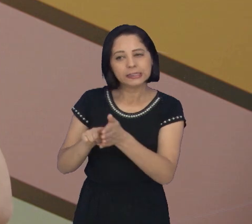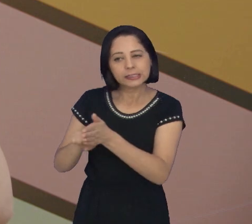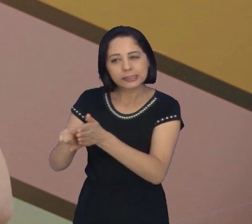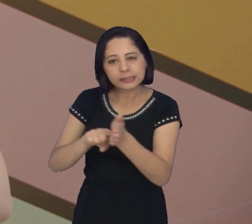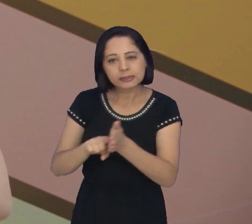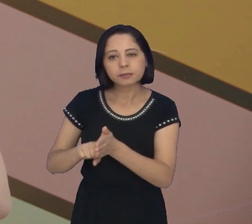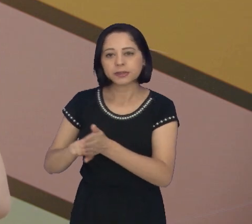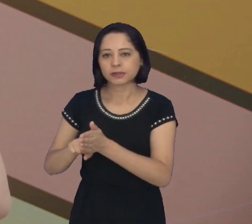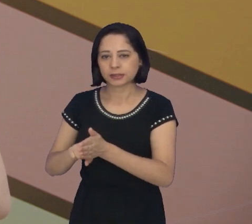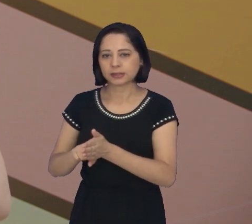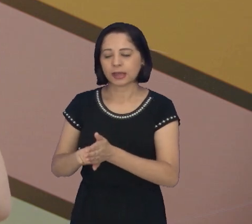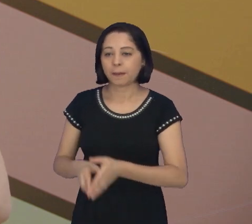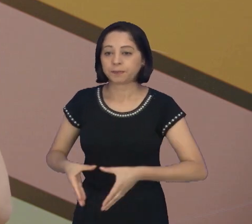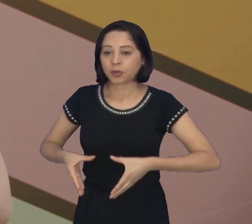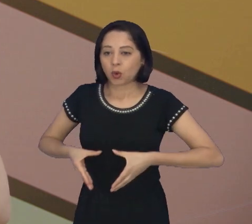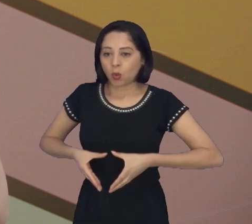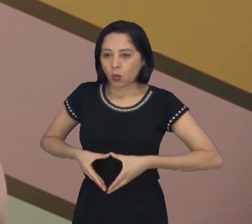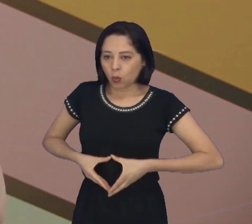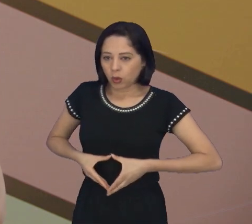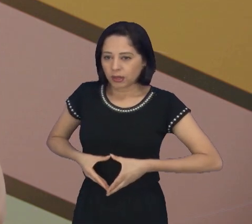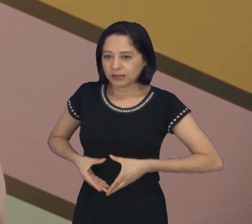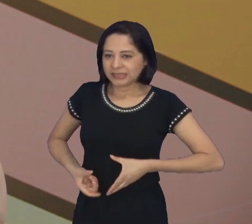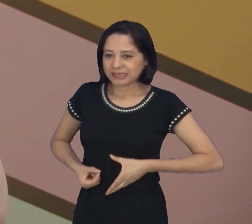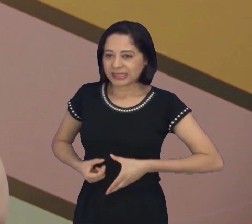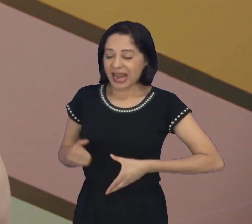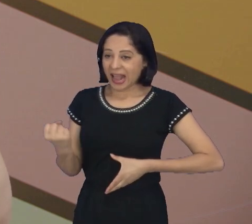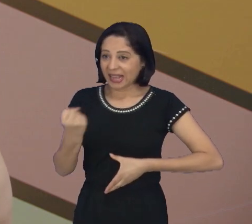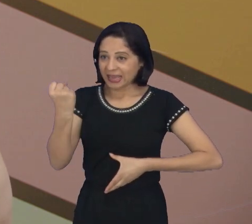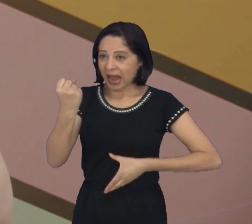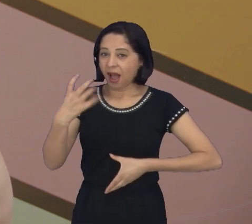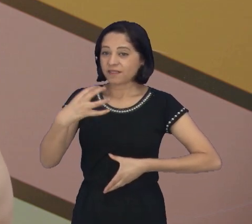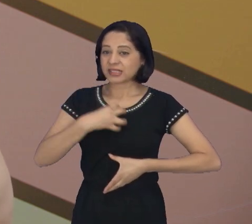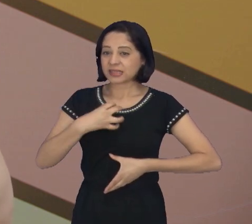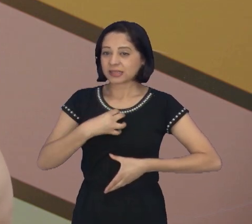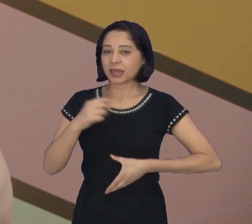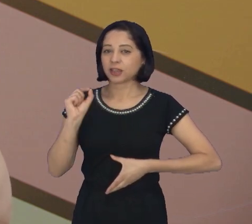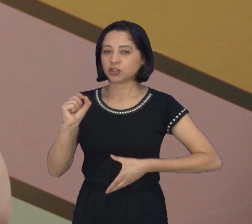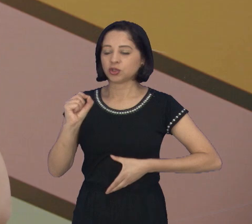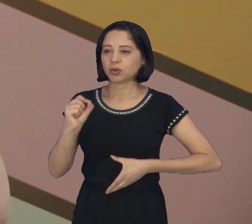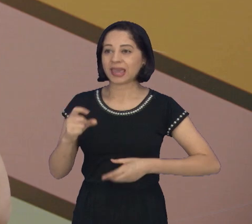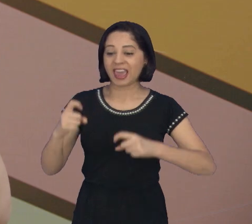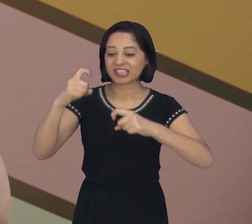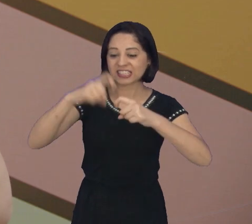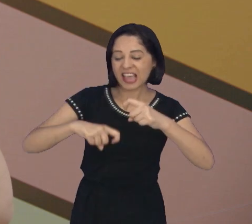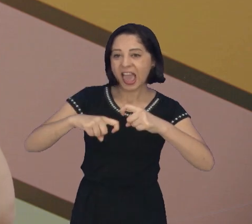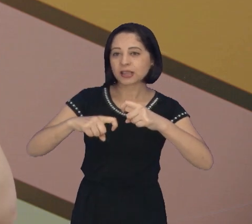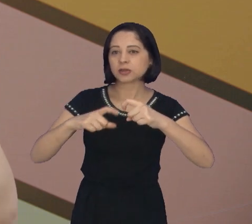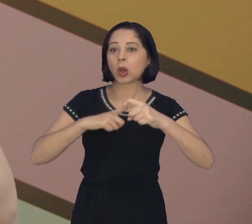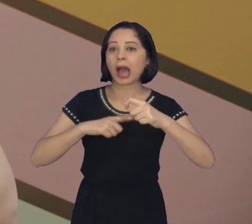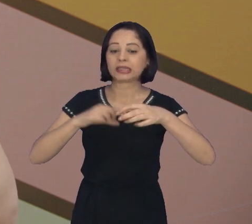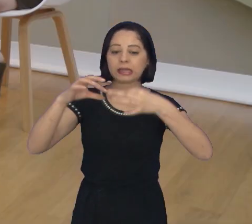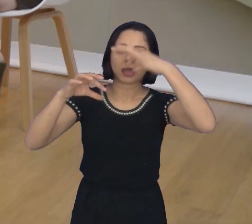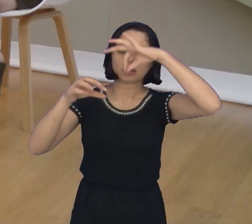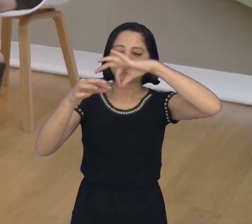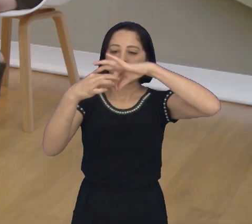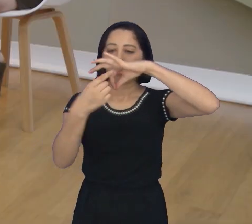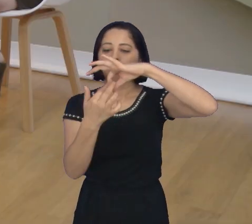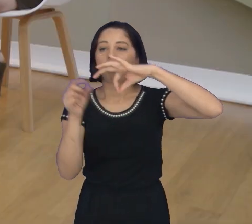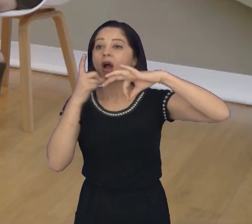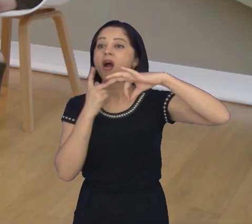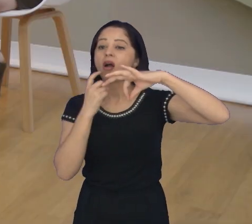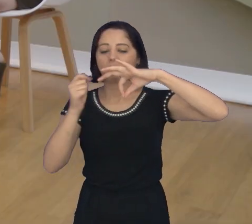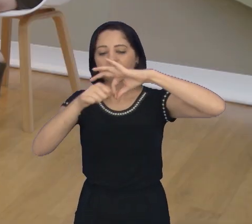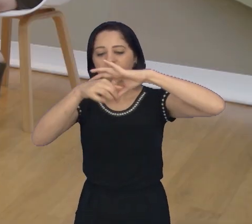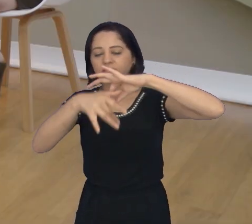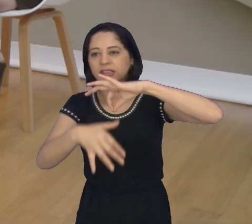avançado pode sim dar alguns sintomas. Tá. Um sintoma pode ser o sangramento na relação, pode ser um sangramento anormal na